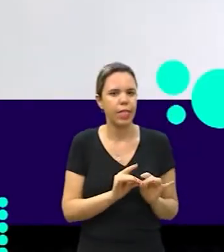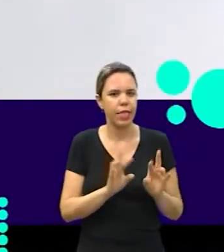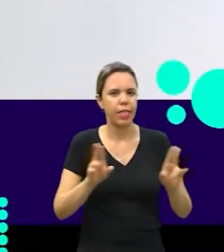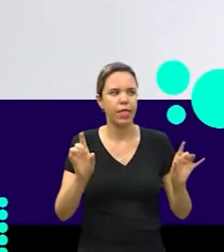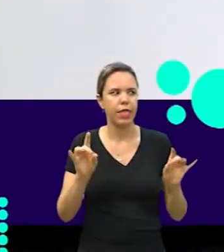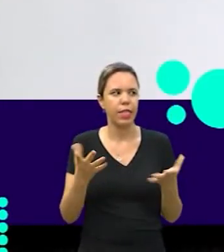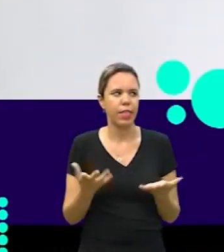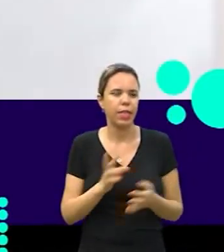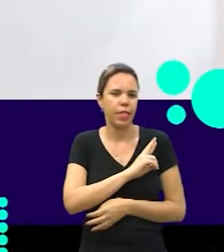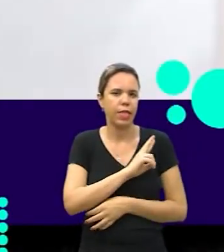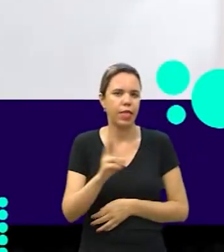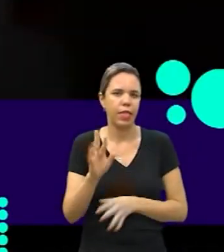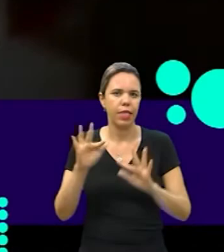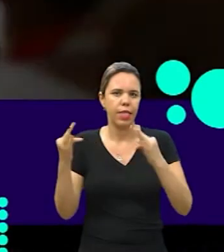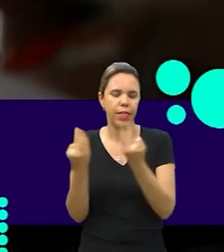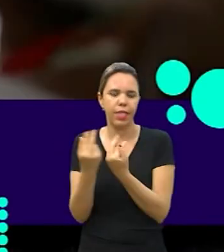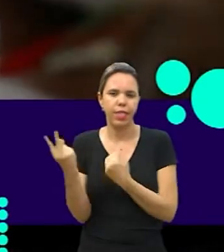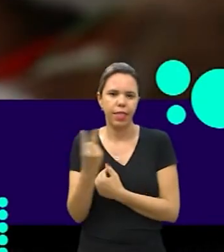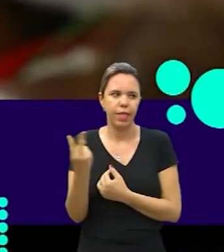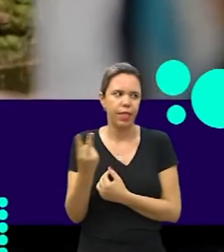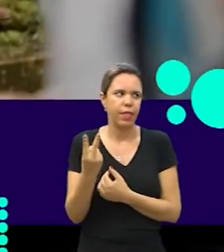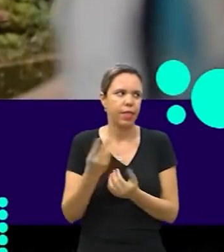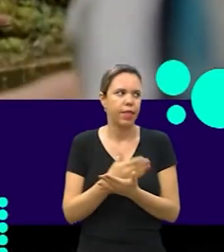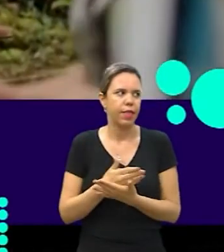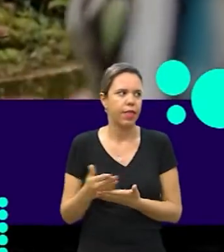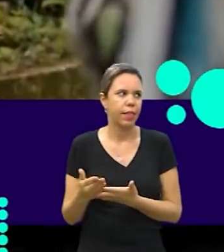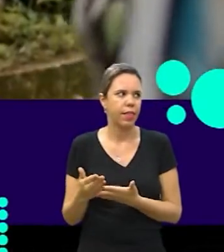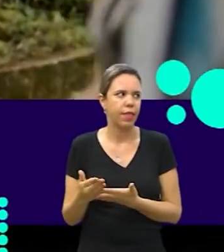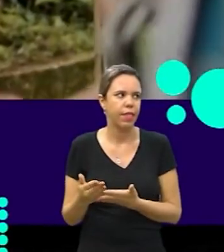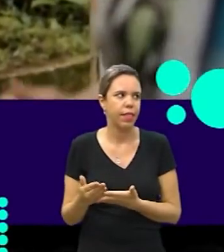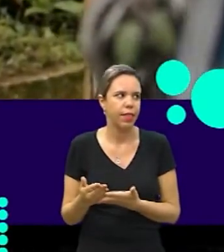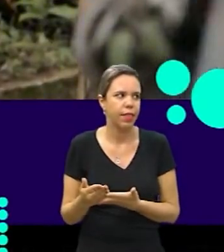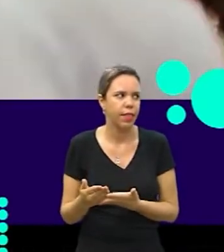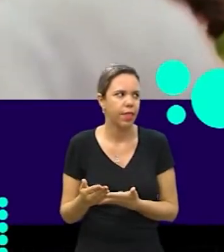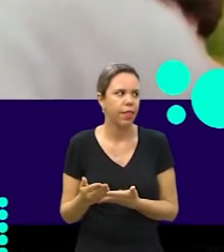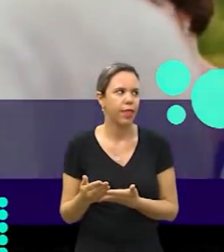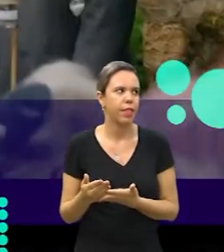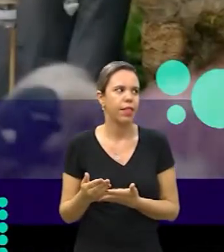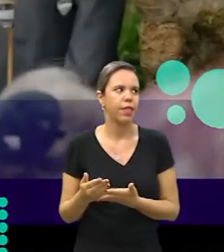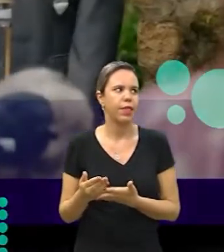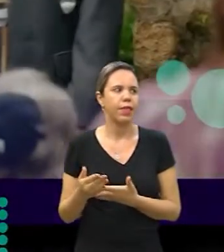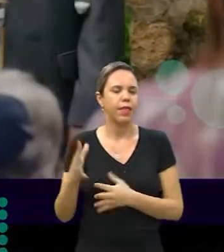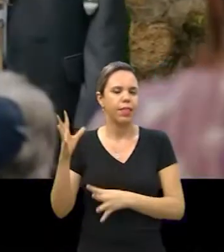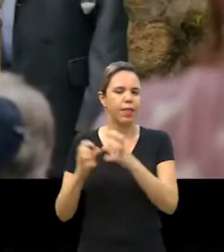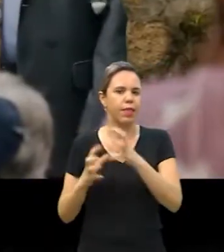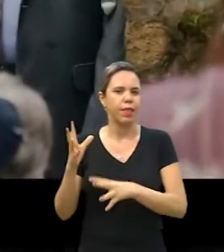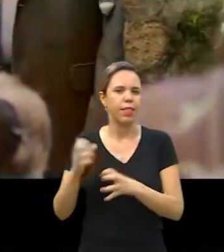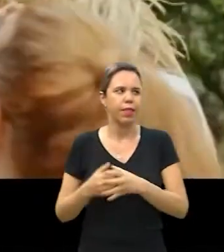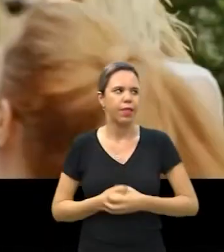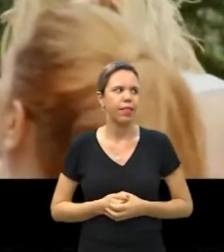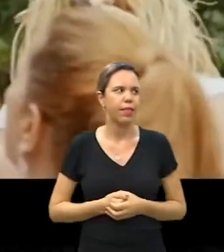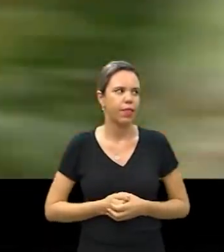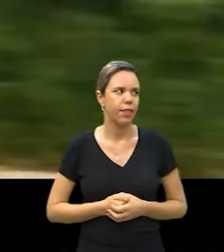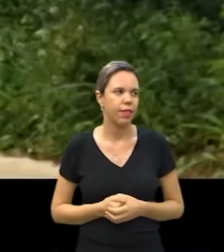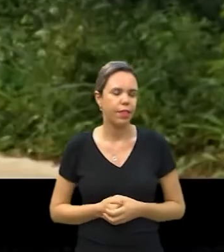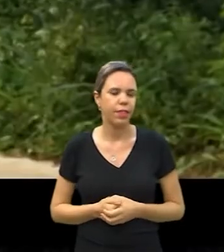a diferente religião das famílias, que daria início a um tremendo ponto de discórdia.